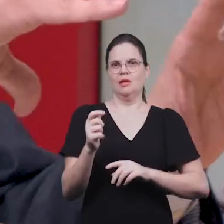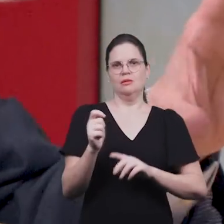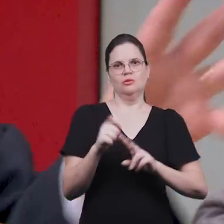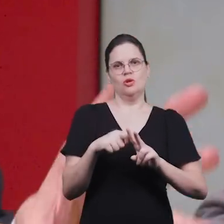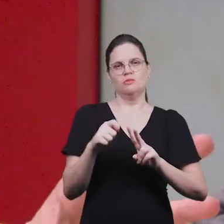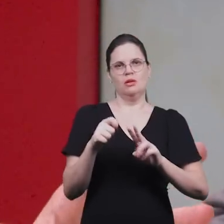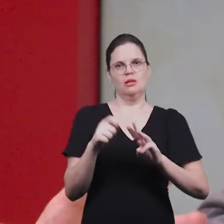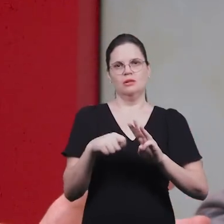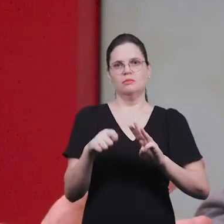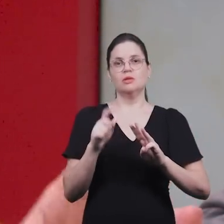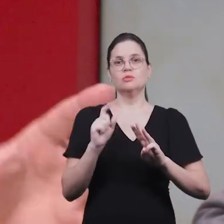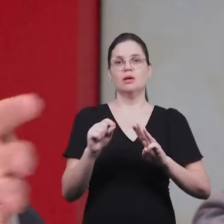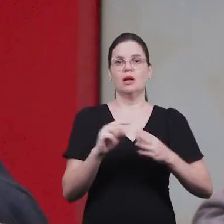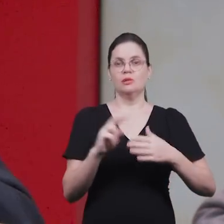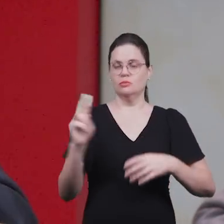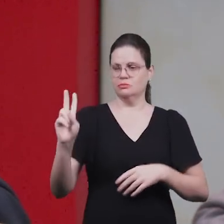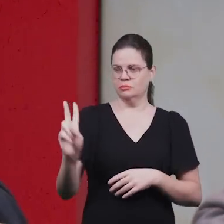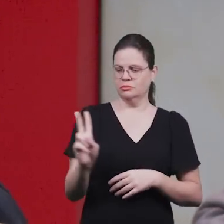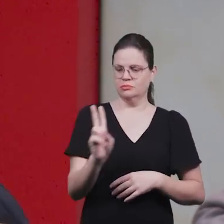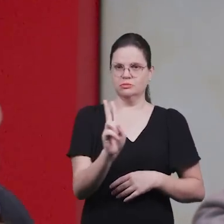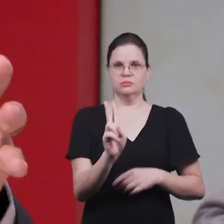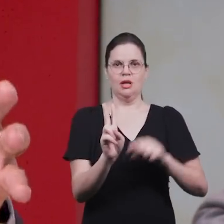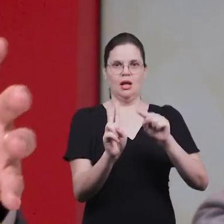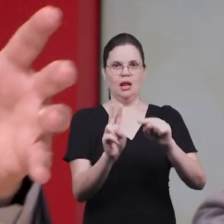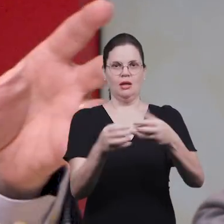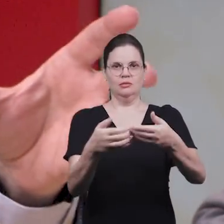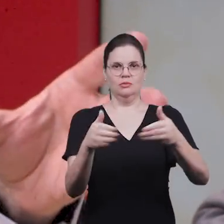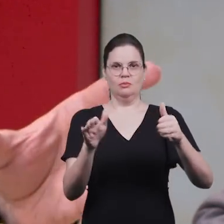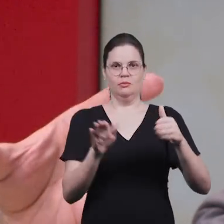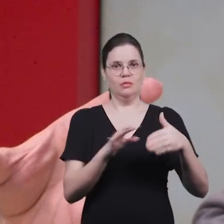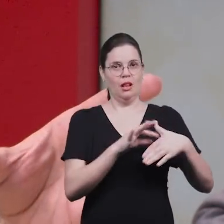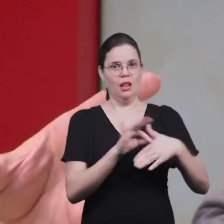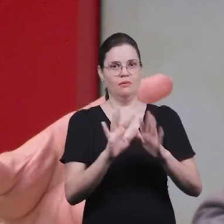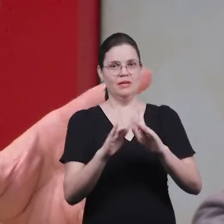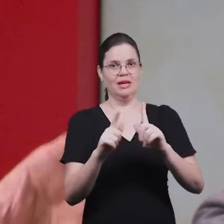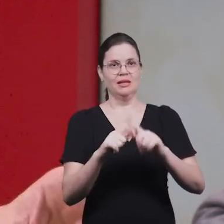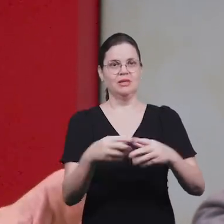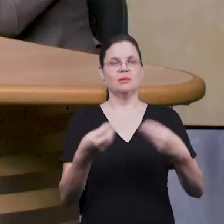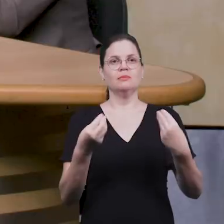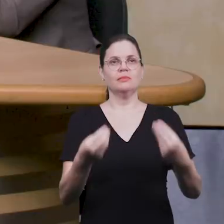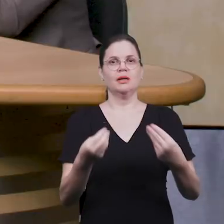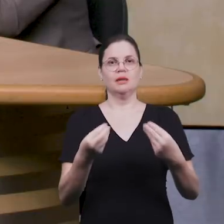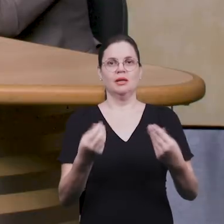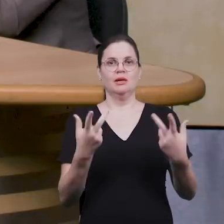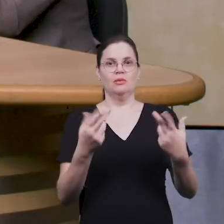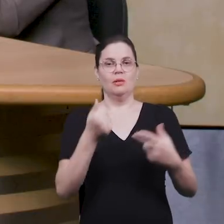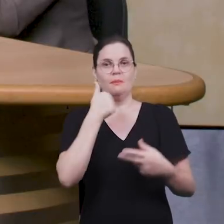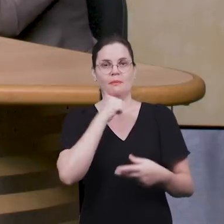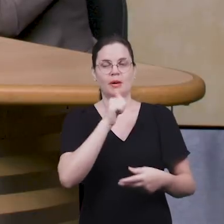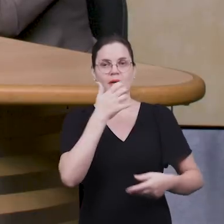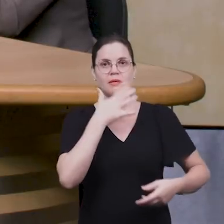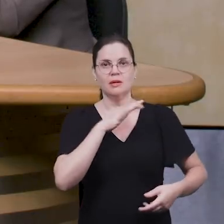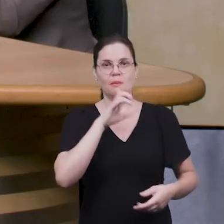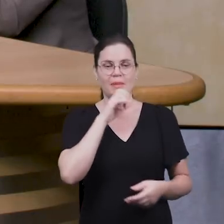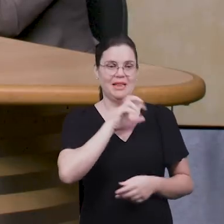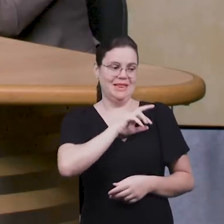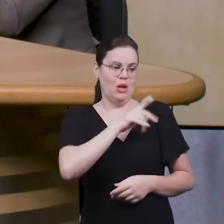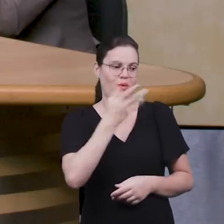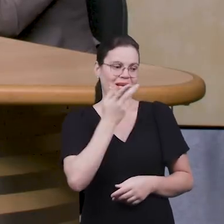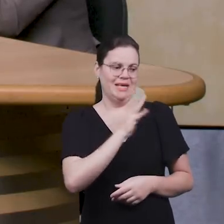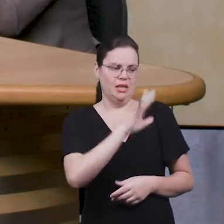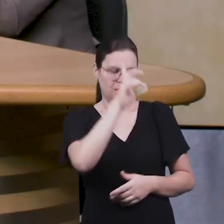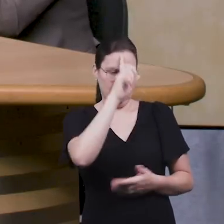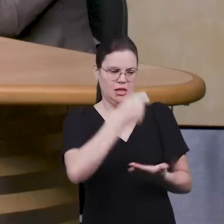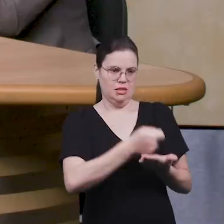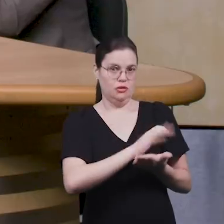da saúde do bebê, enfim. Os pais levam aquela criança à igreja para, numa atitude dos pais, não é da